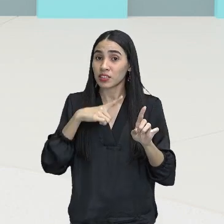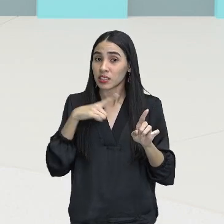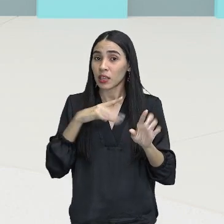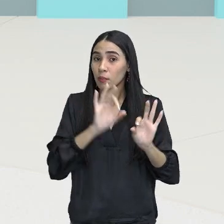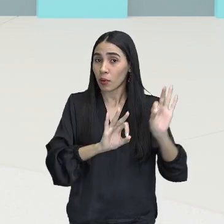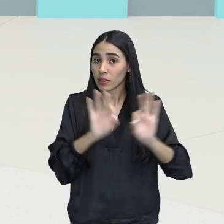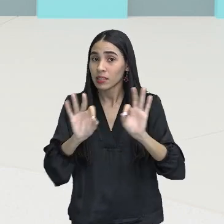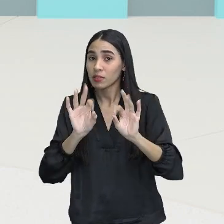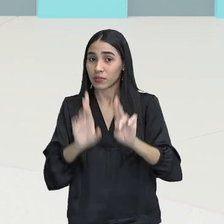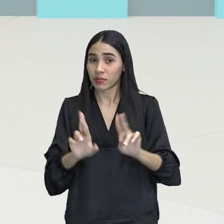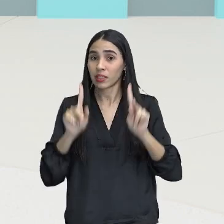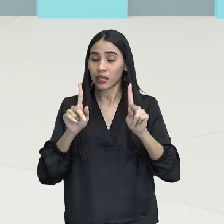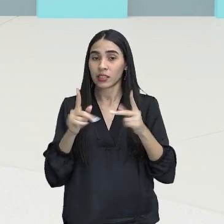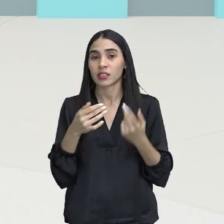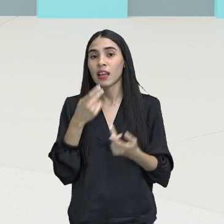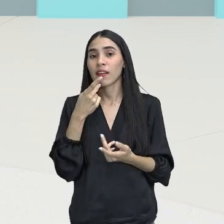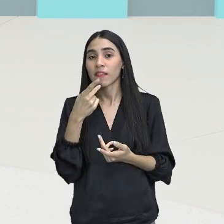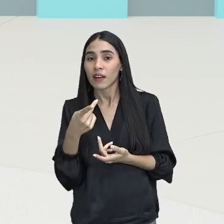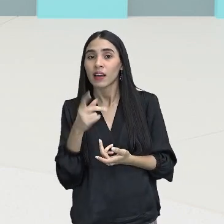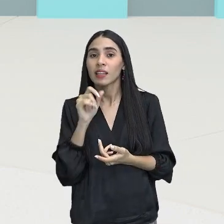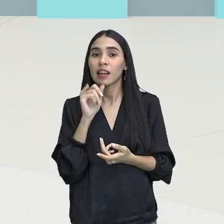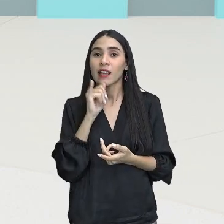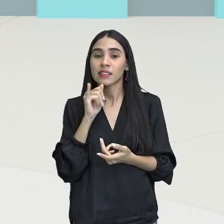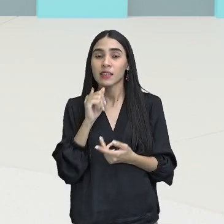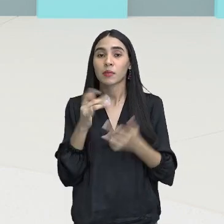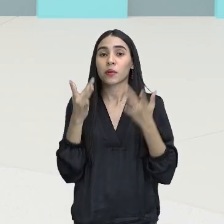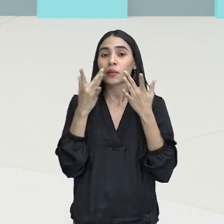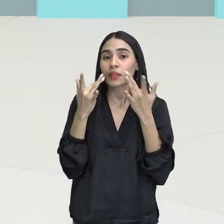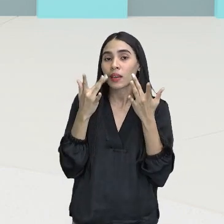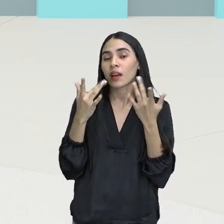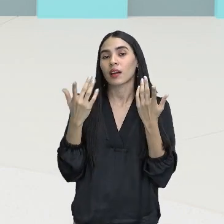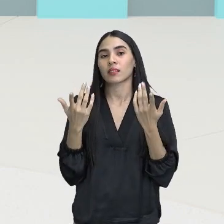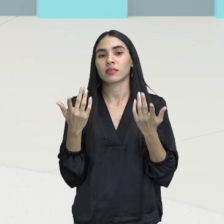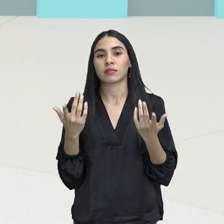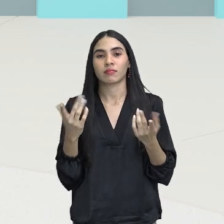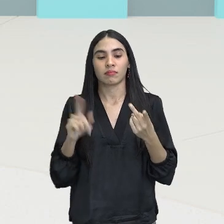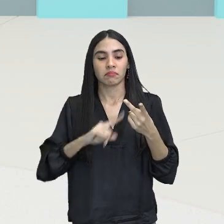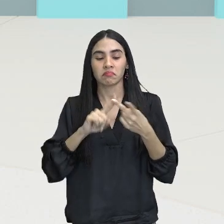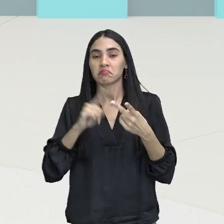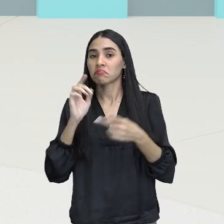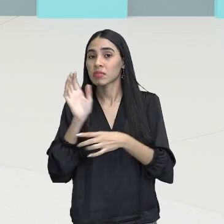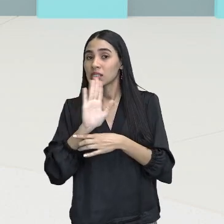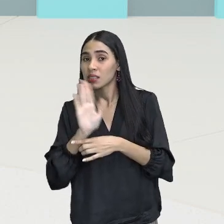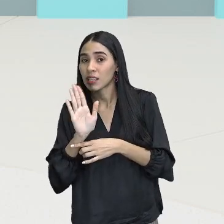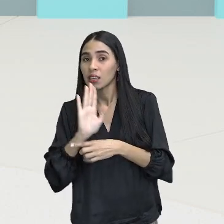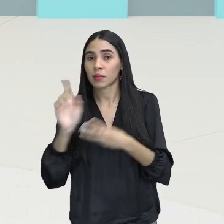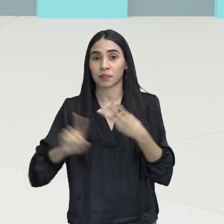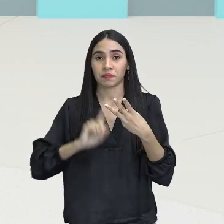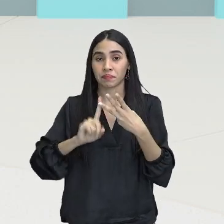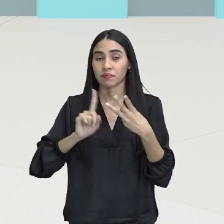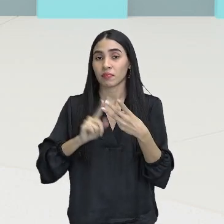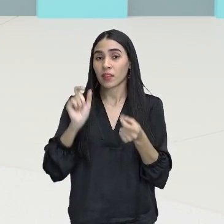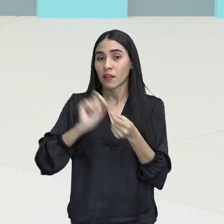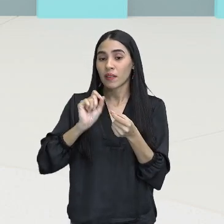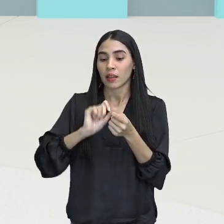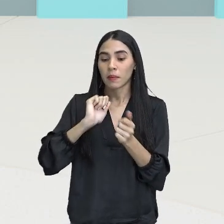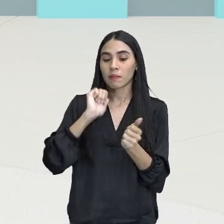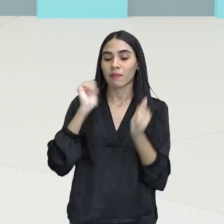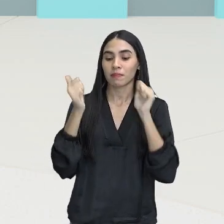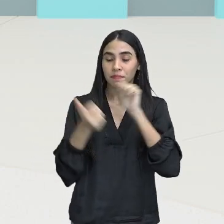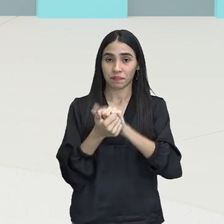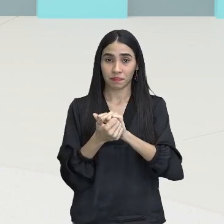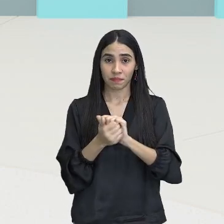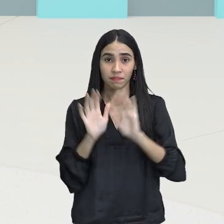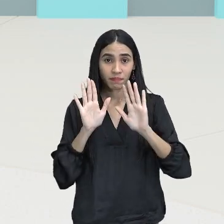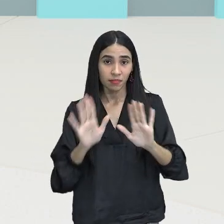posicionamento diferente quando se fala do teatro e quando se vai falar do cinema e quando vai fazer essa transição.